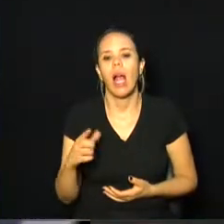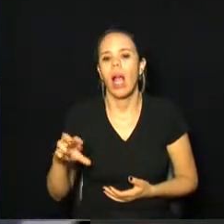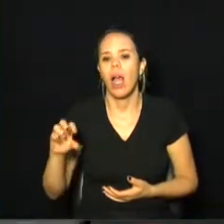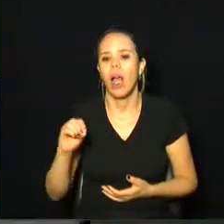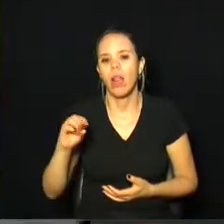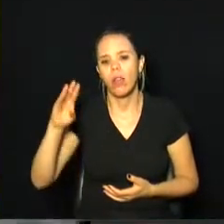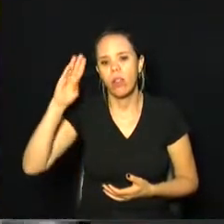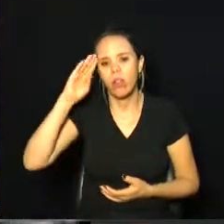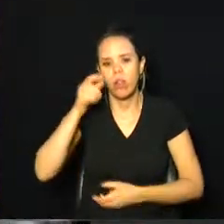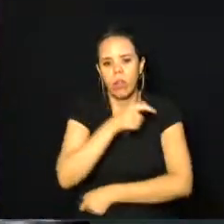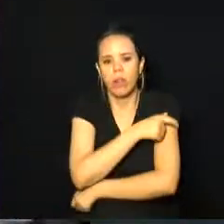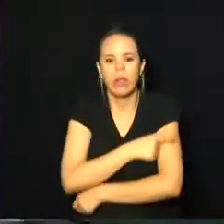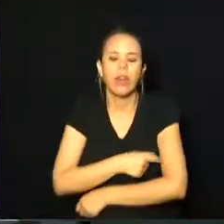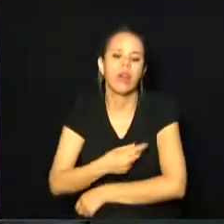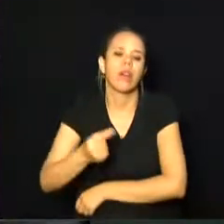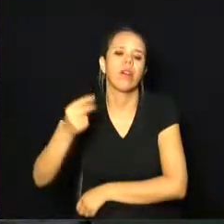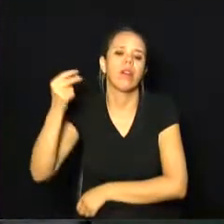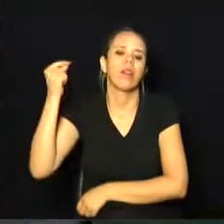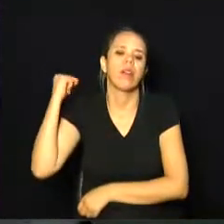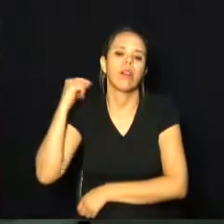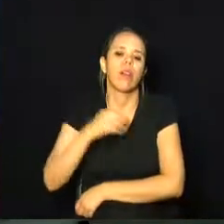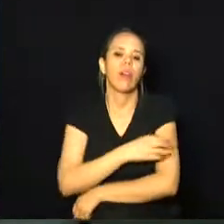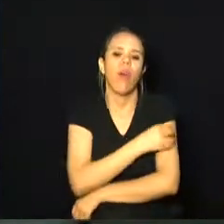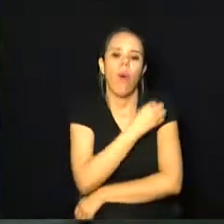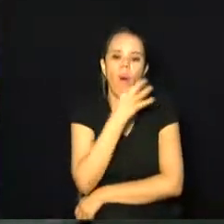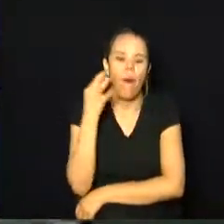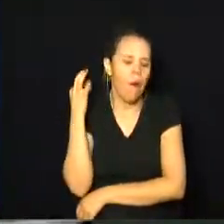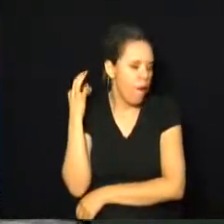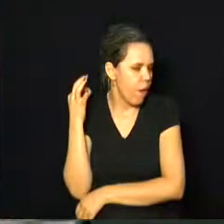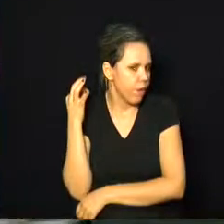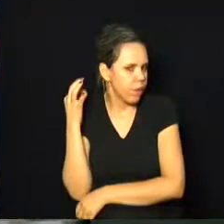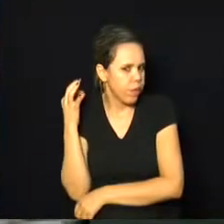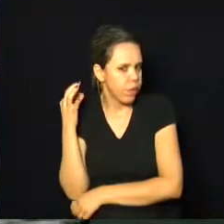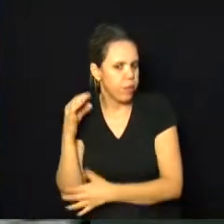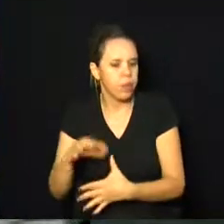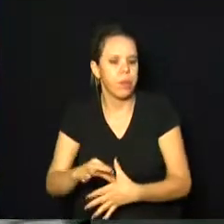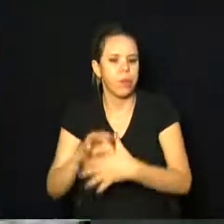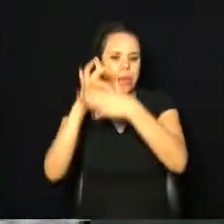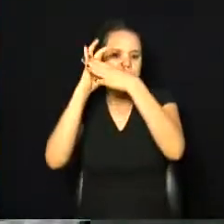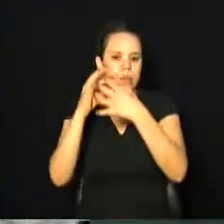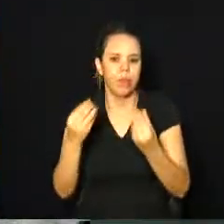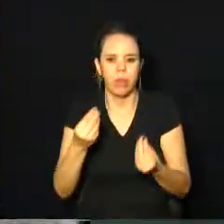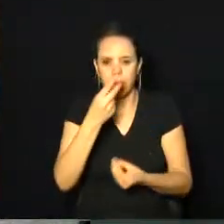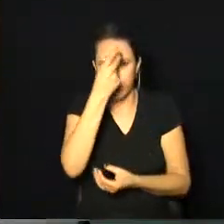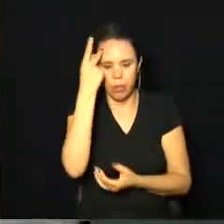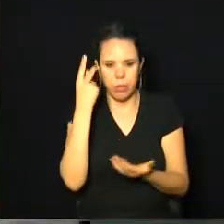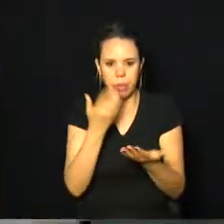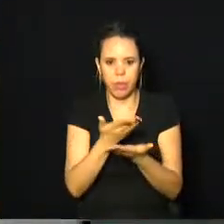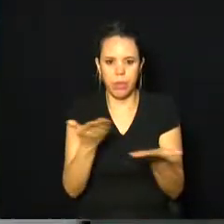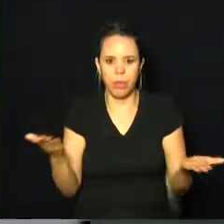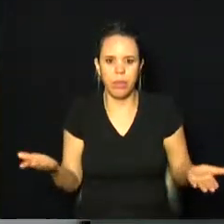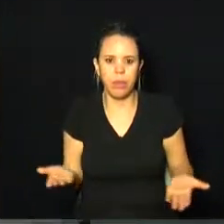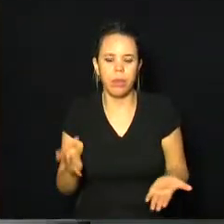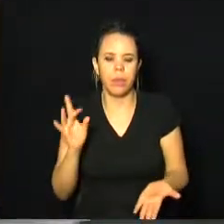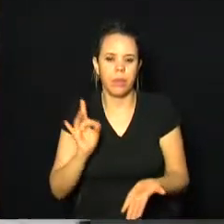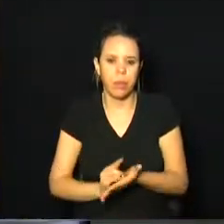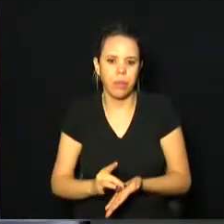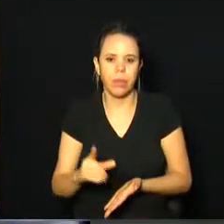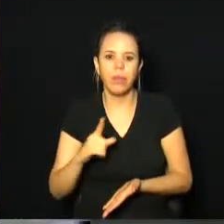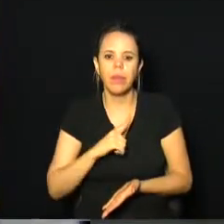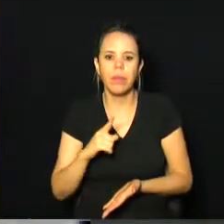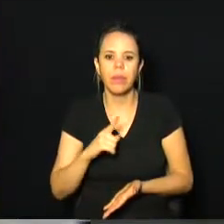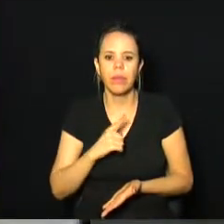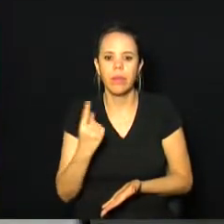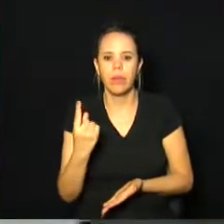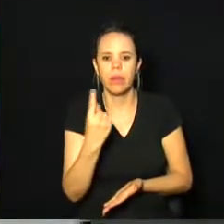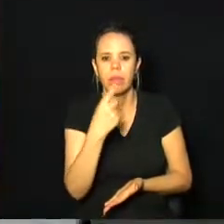capitão, bloqueador fantástico, o cara que liderava muito, quer dizer, muita gente que realmente tinha cada